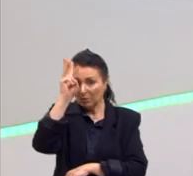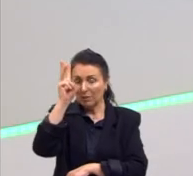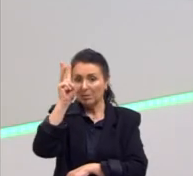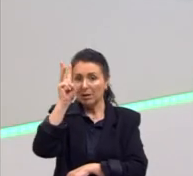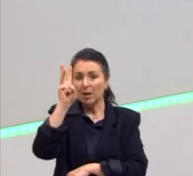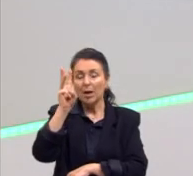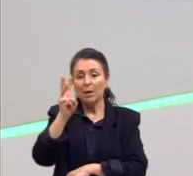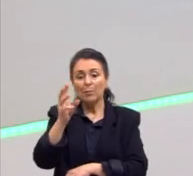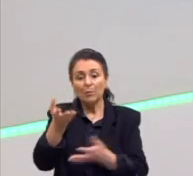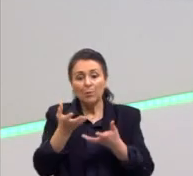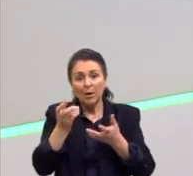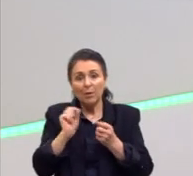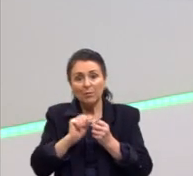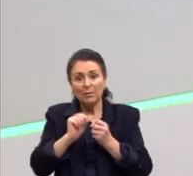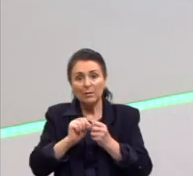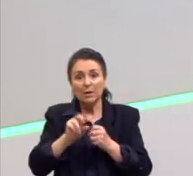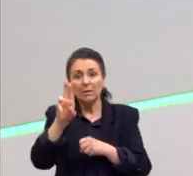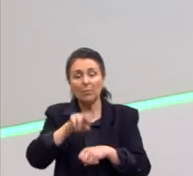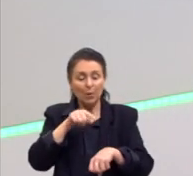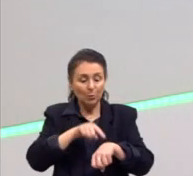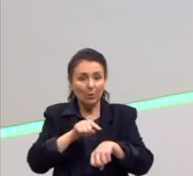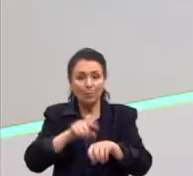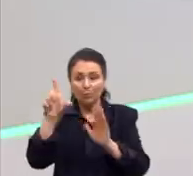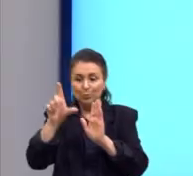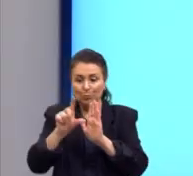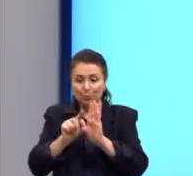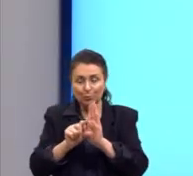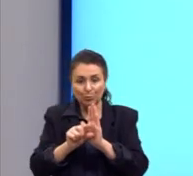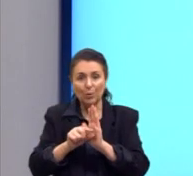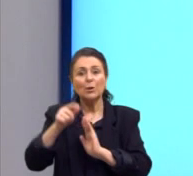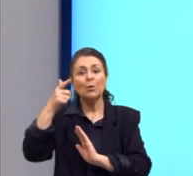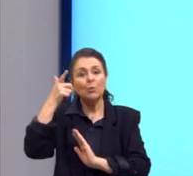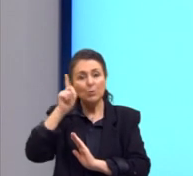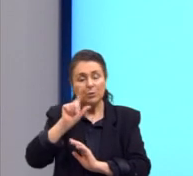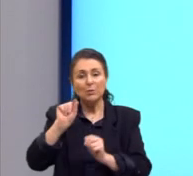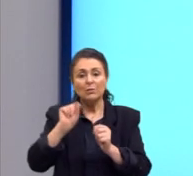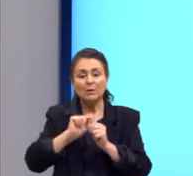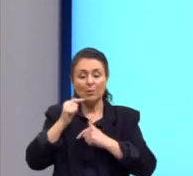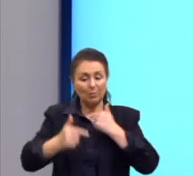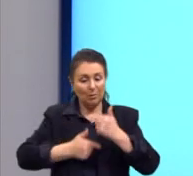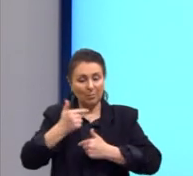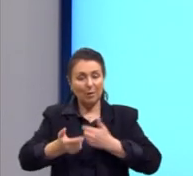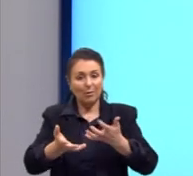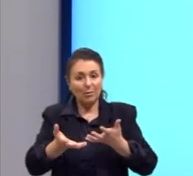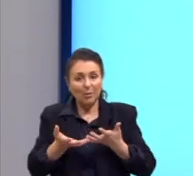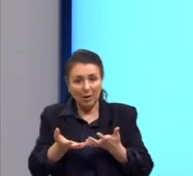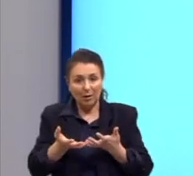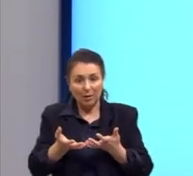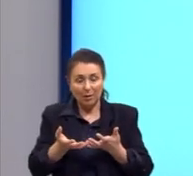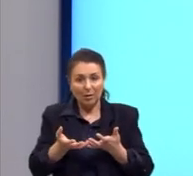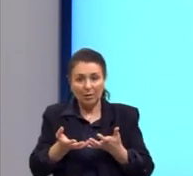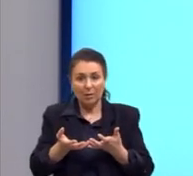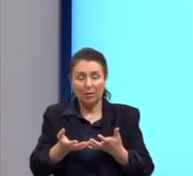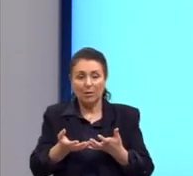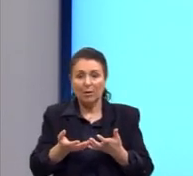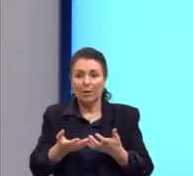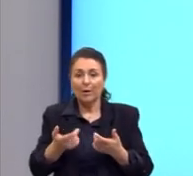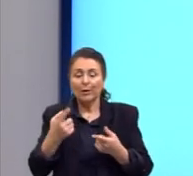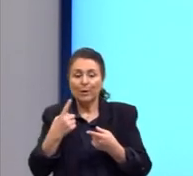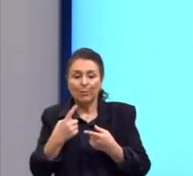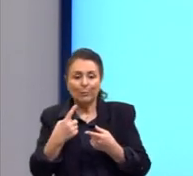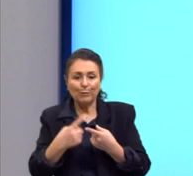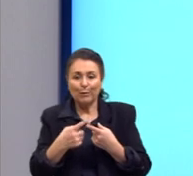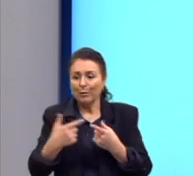preciso em menos tempo né e eu vou conseguir realizar o trabalho que eu quero né as vezes não era a questão do tempo é porque ela não consegue